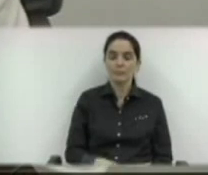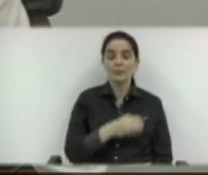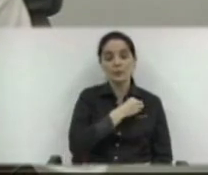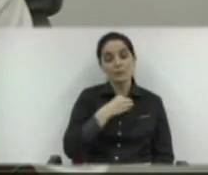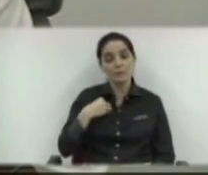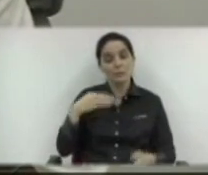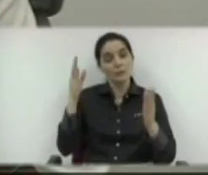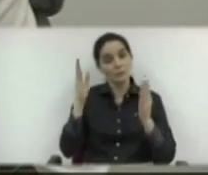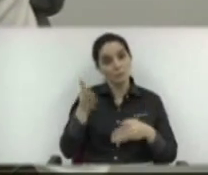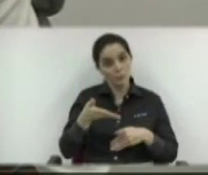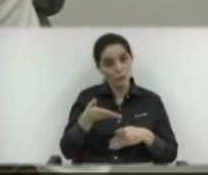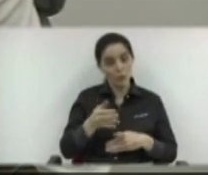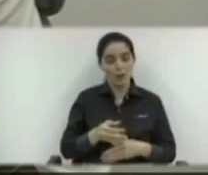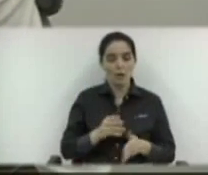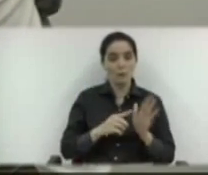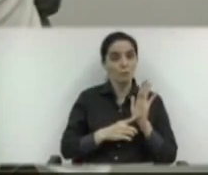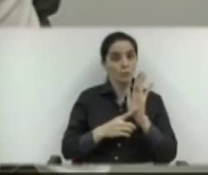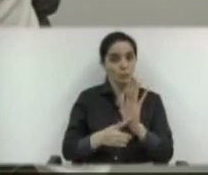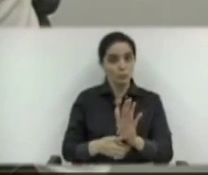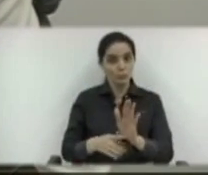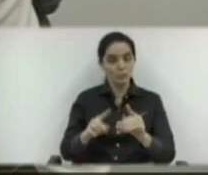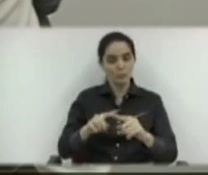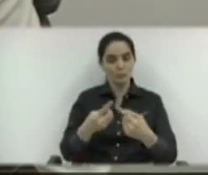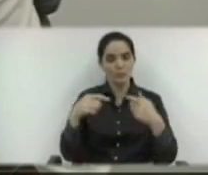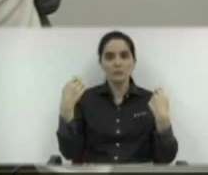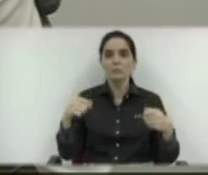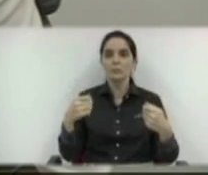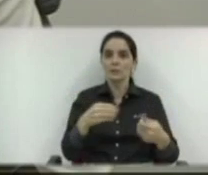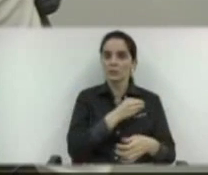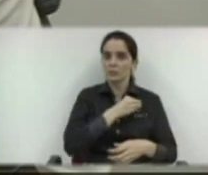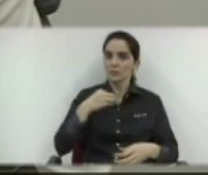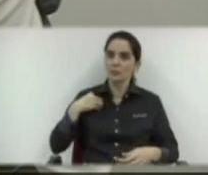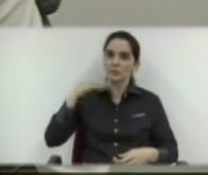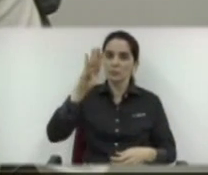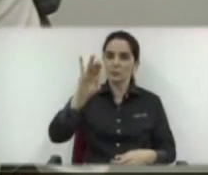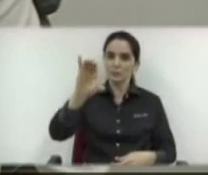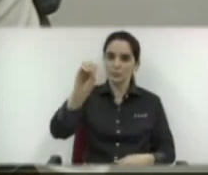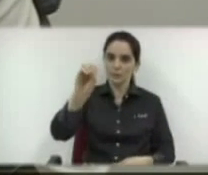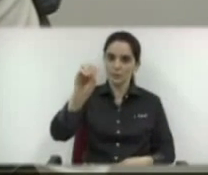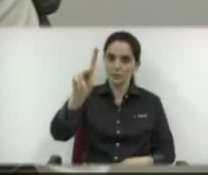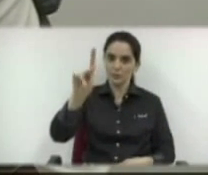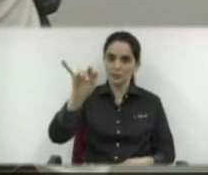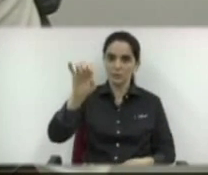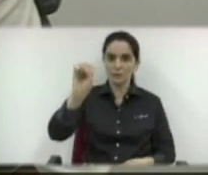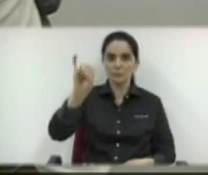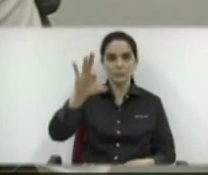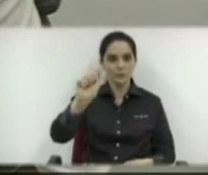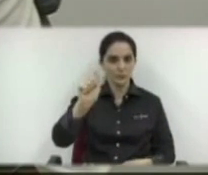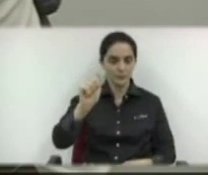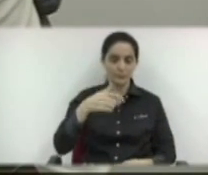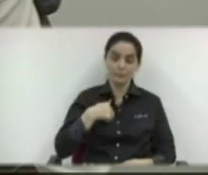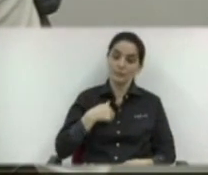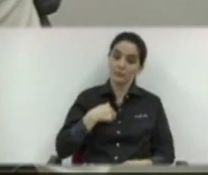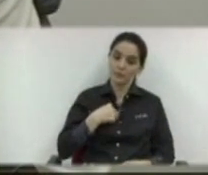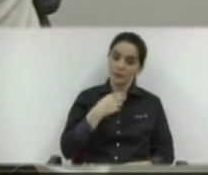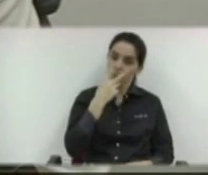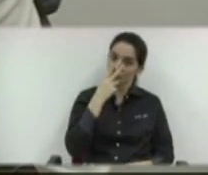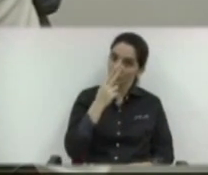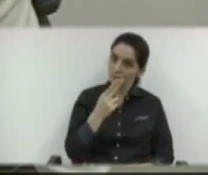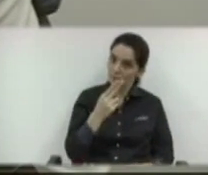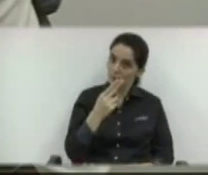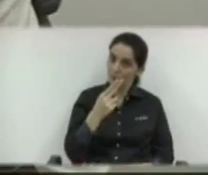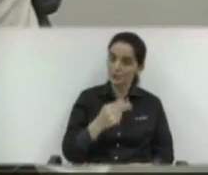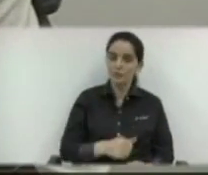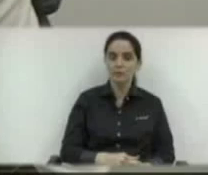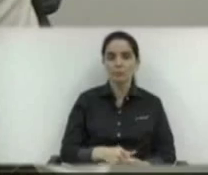mas a comprovação só virá realmente com a da peça. Então, eu achei que ia ficar